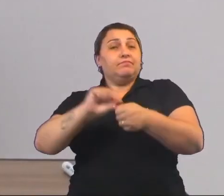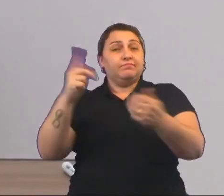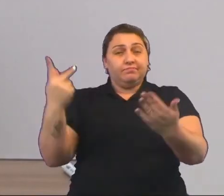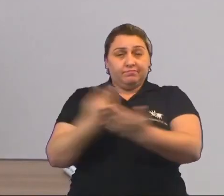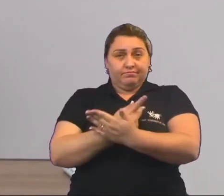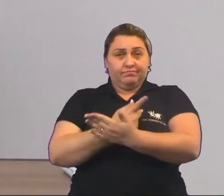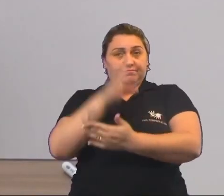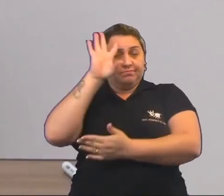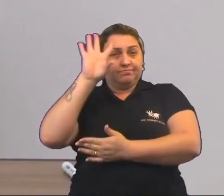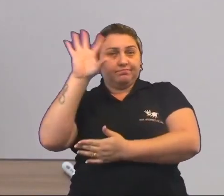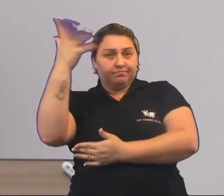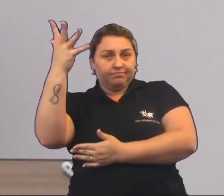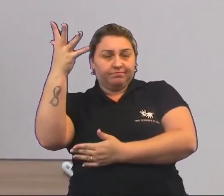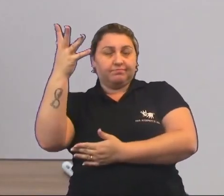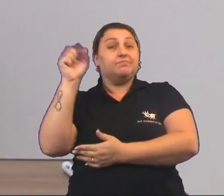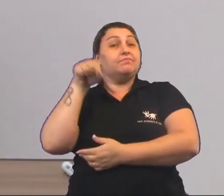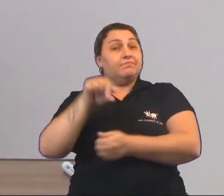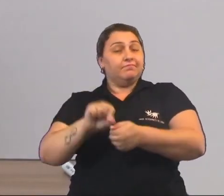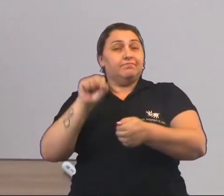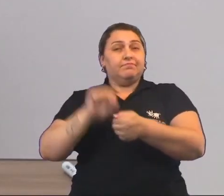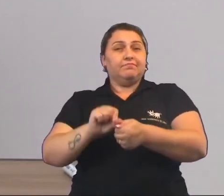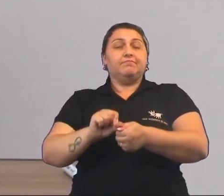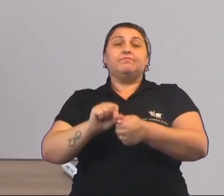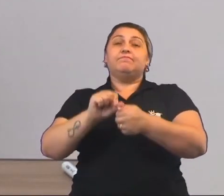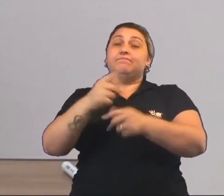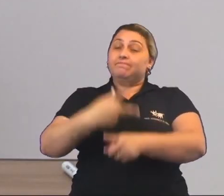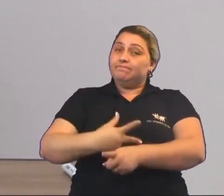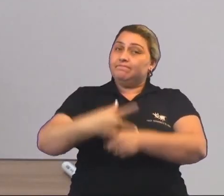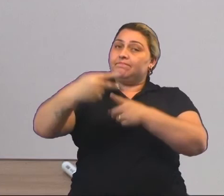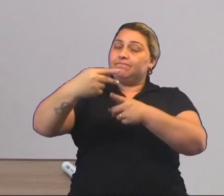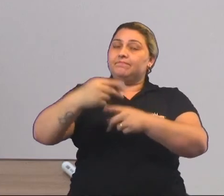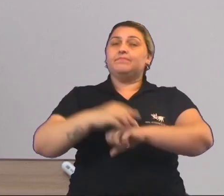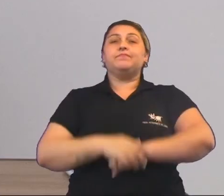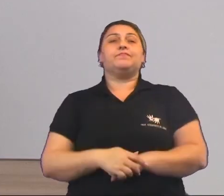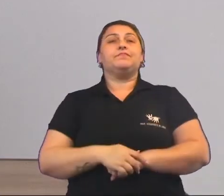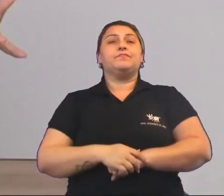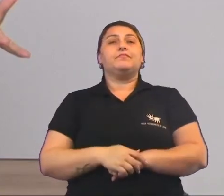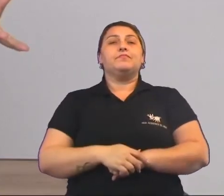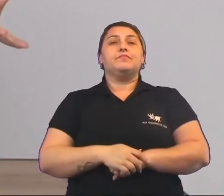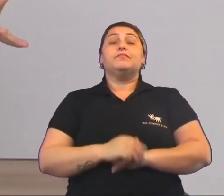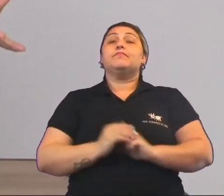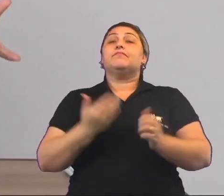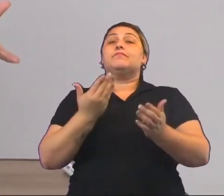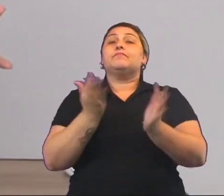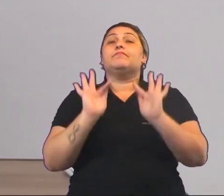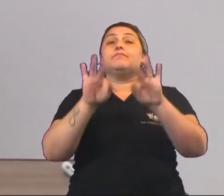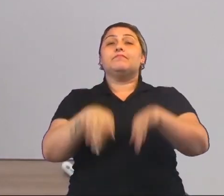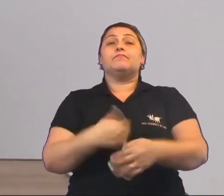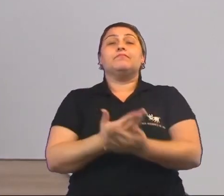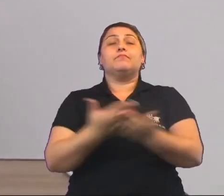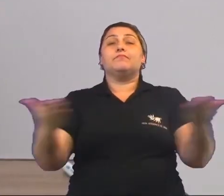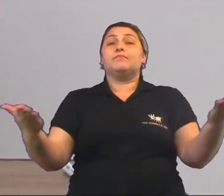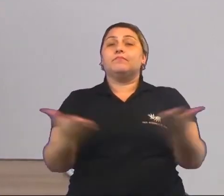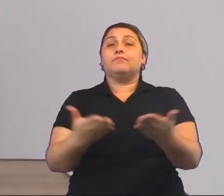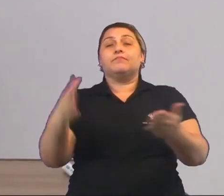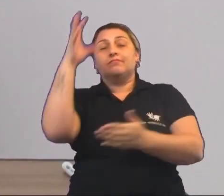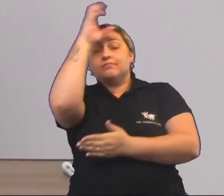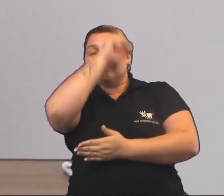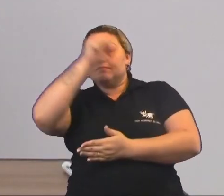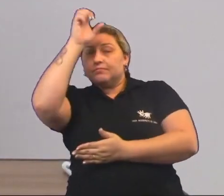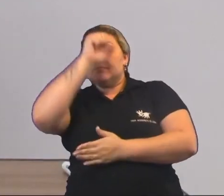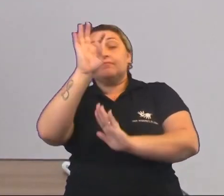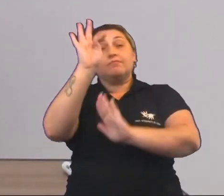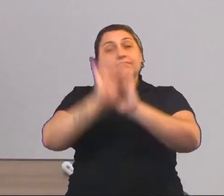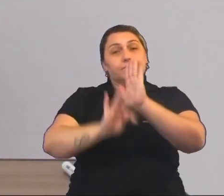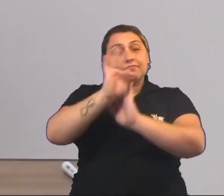coisas irão se resolver ou que você irá sair como um vencedor. Então, nós terminamos a nossa aula de hoje, aprendemos mais